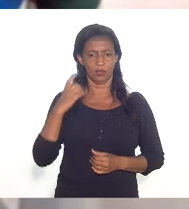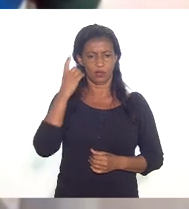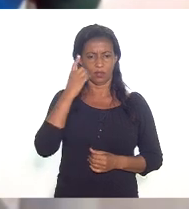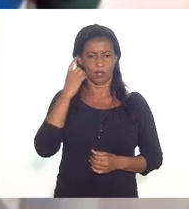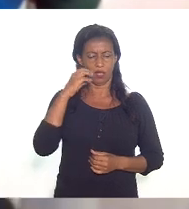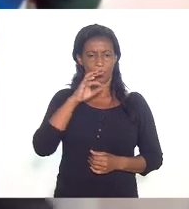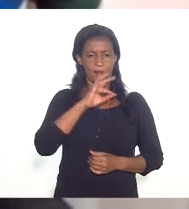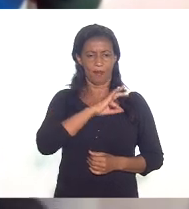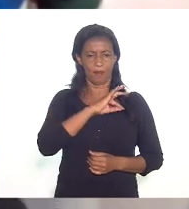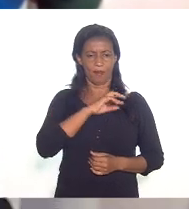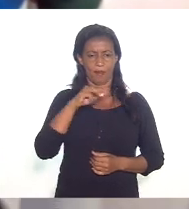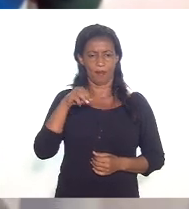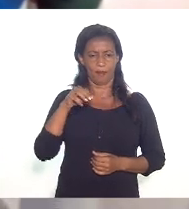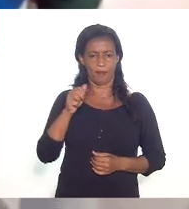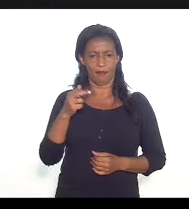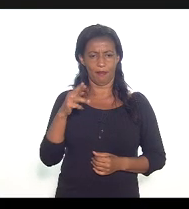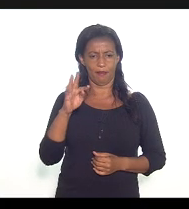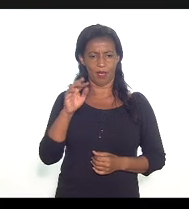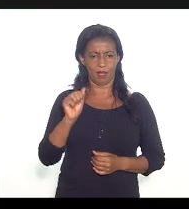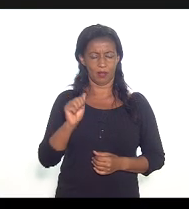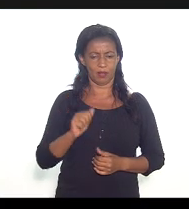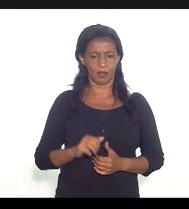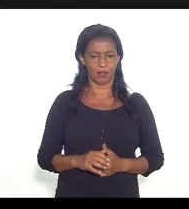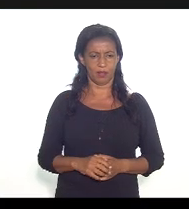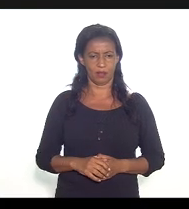Deputada Marta Rocha.